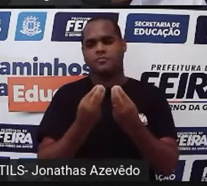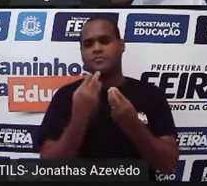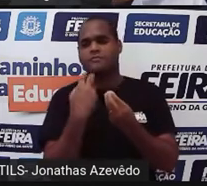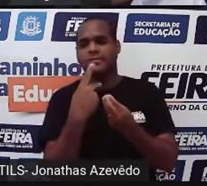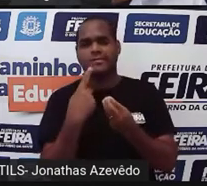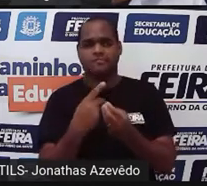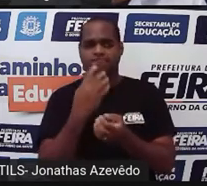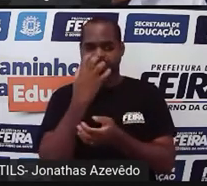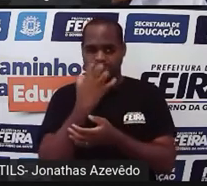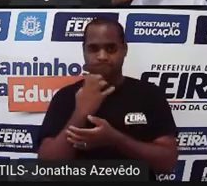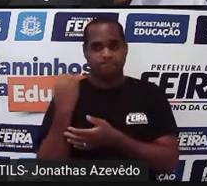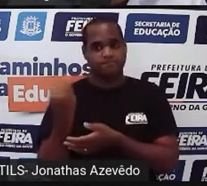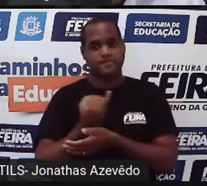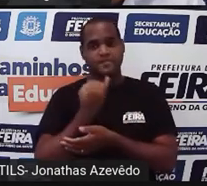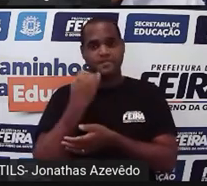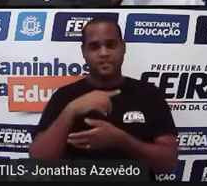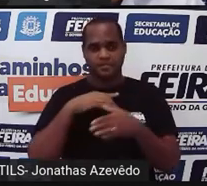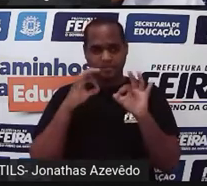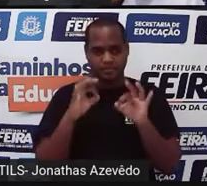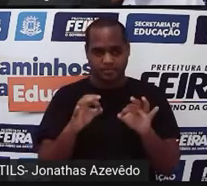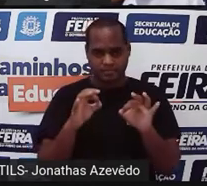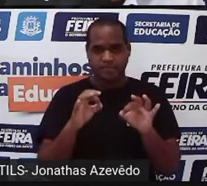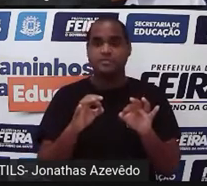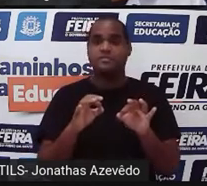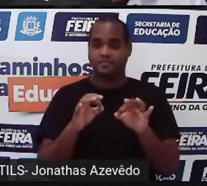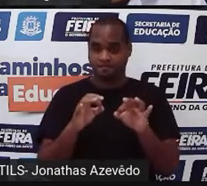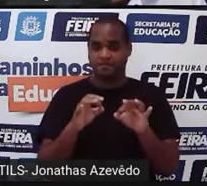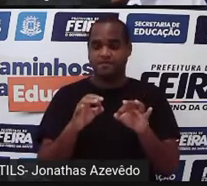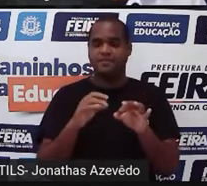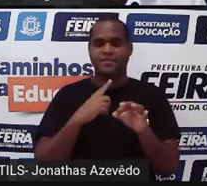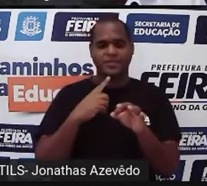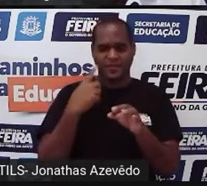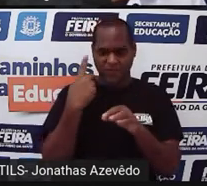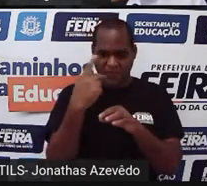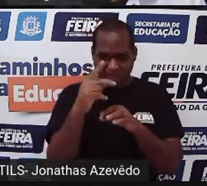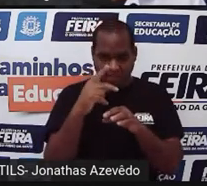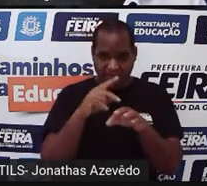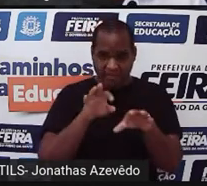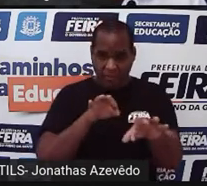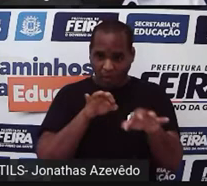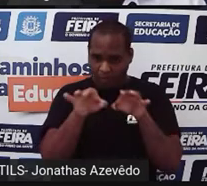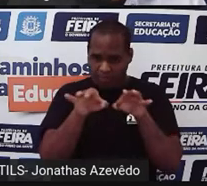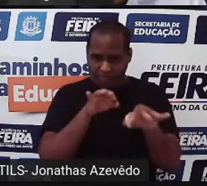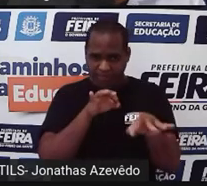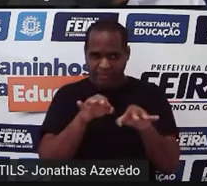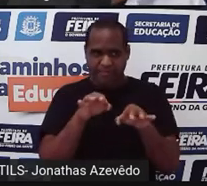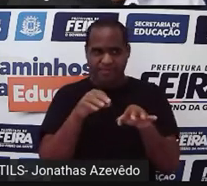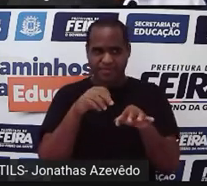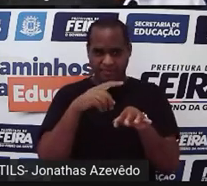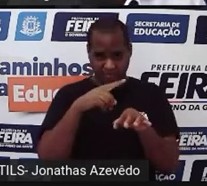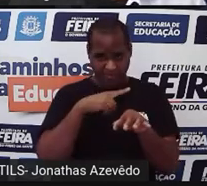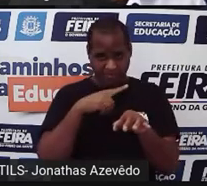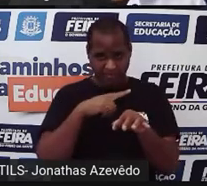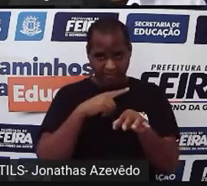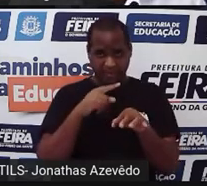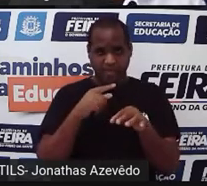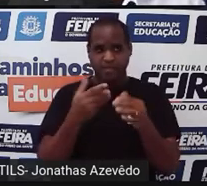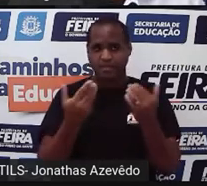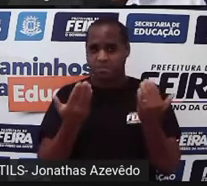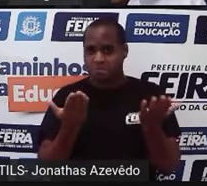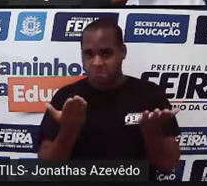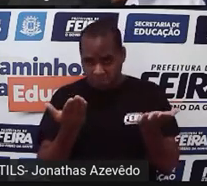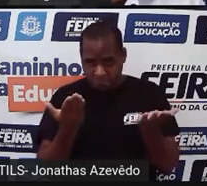muita sinceridade, tá bom? Então, você é de fato uma